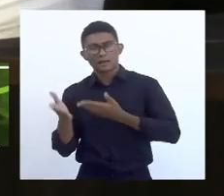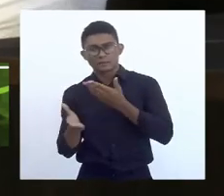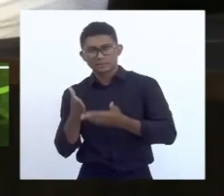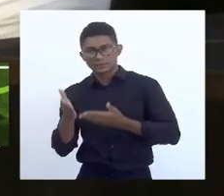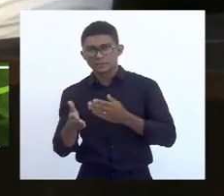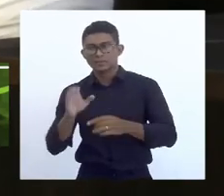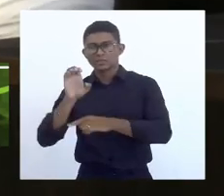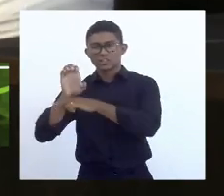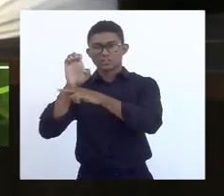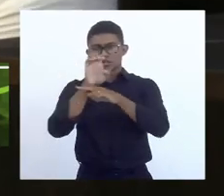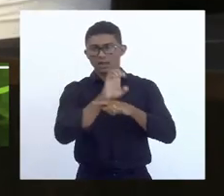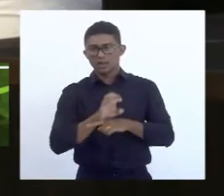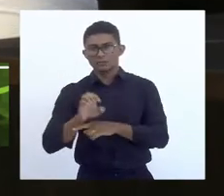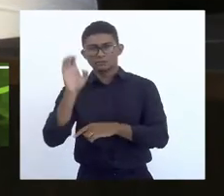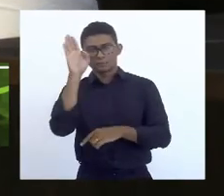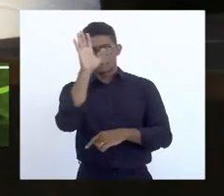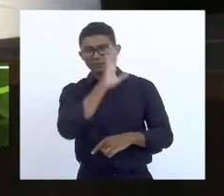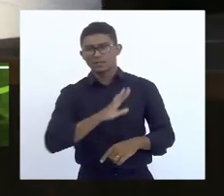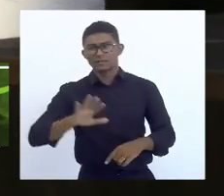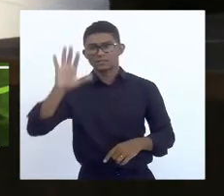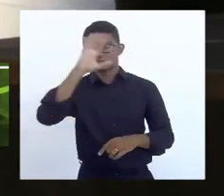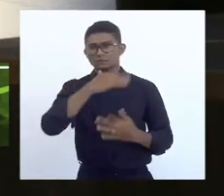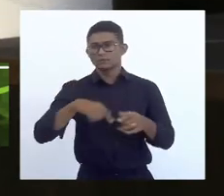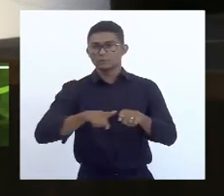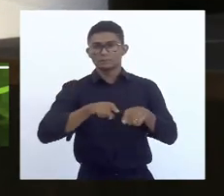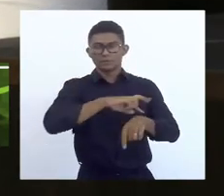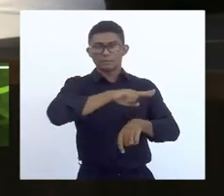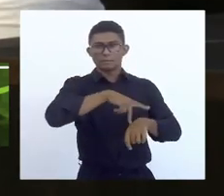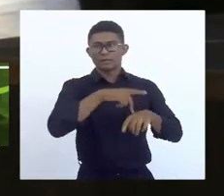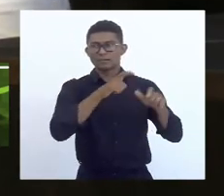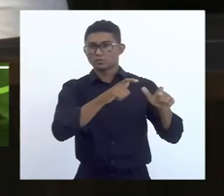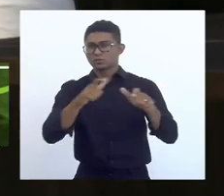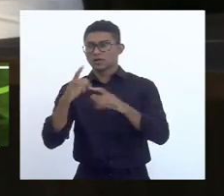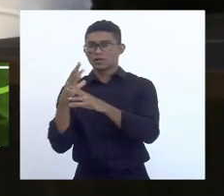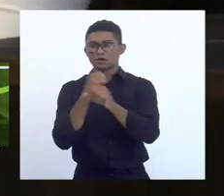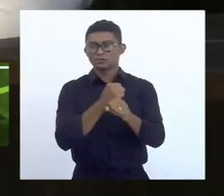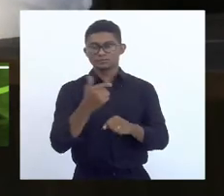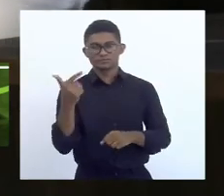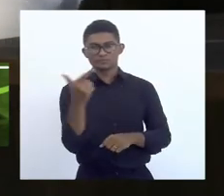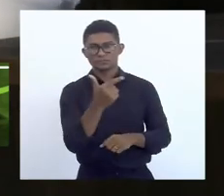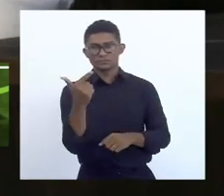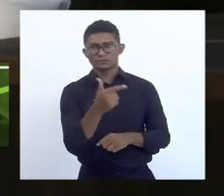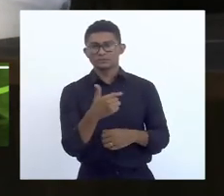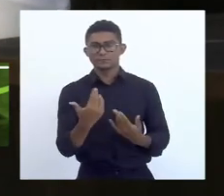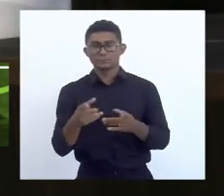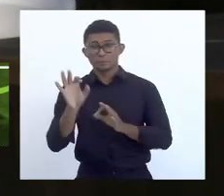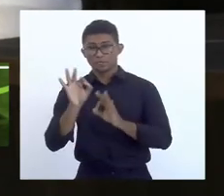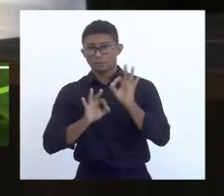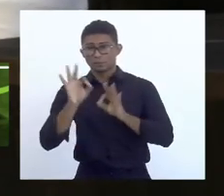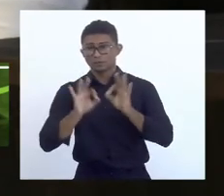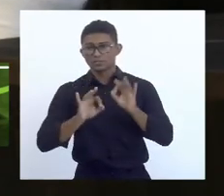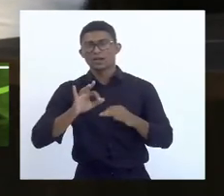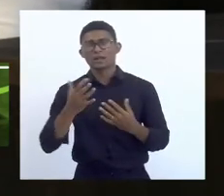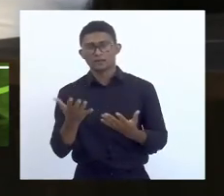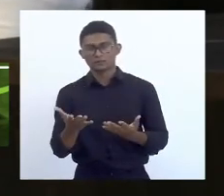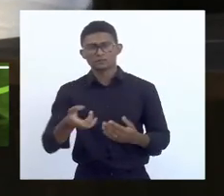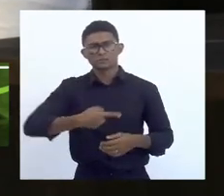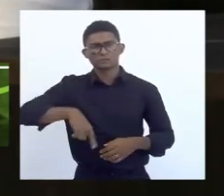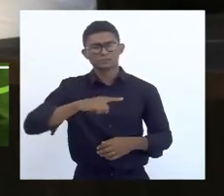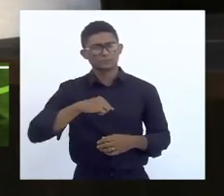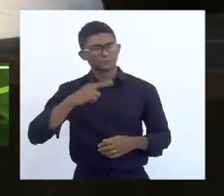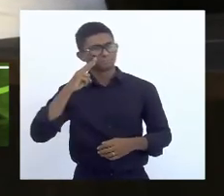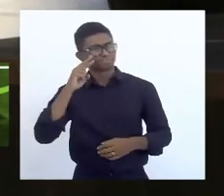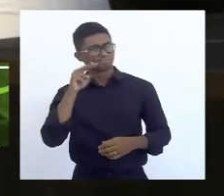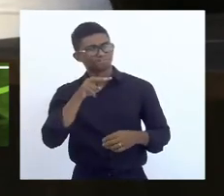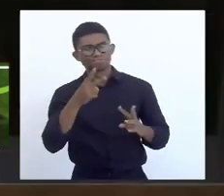Brasil e em 22 países. E do projeto Justiceiras, vimos a necessidade